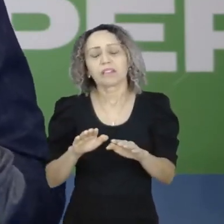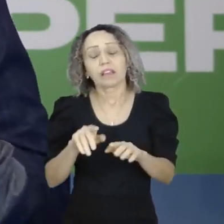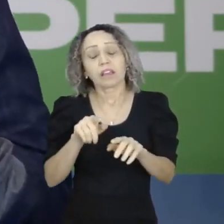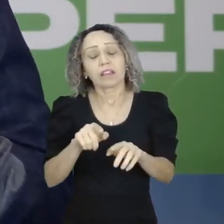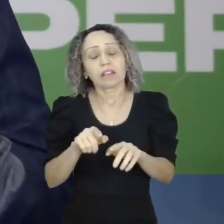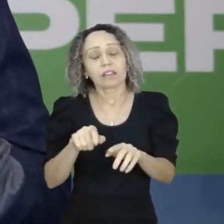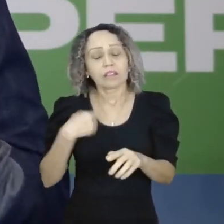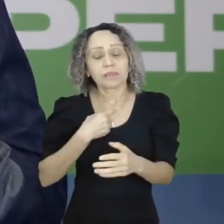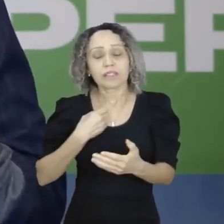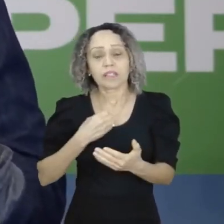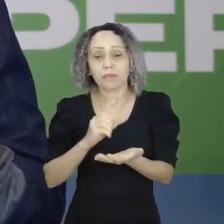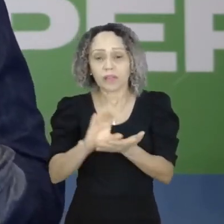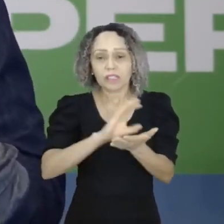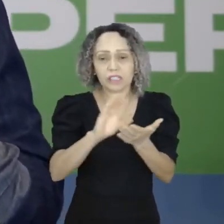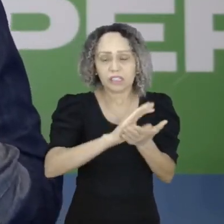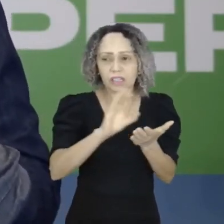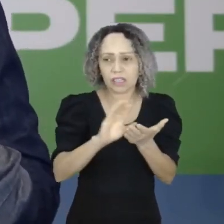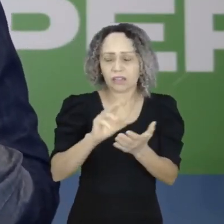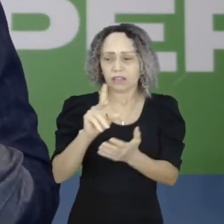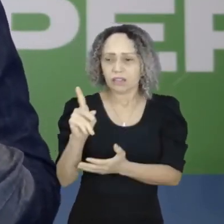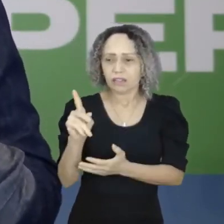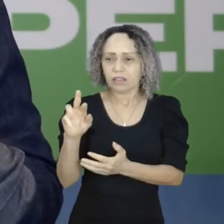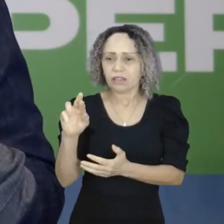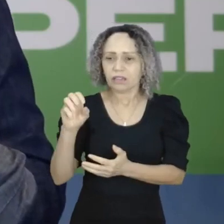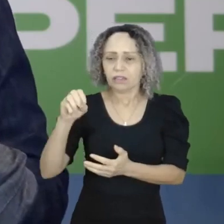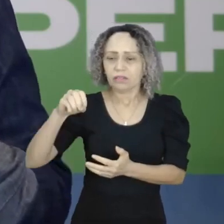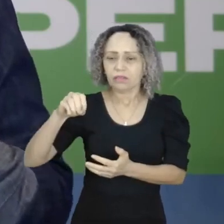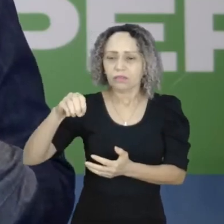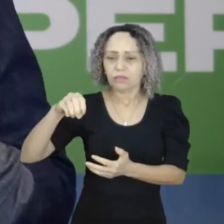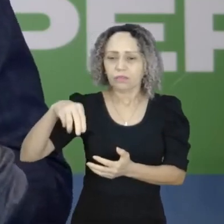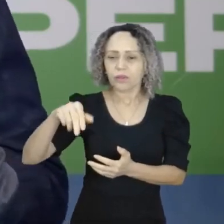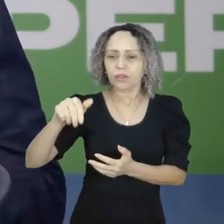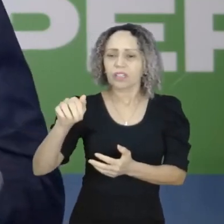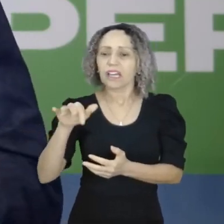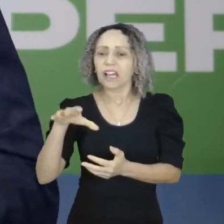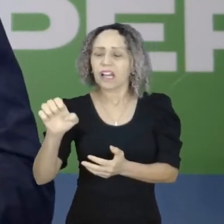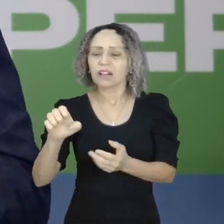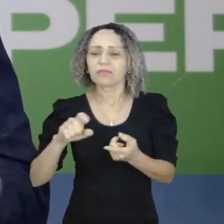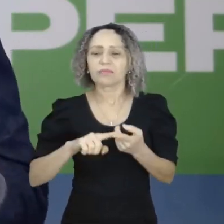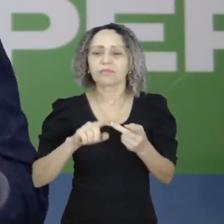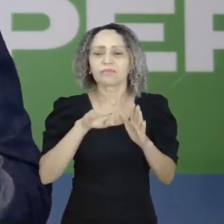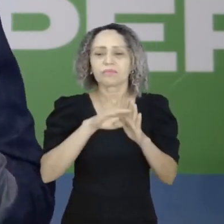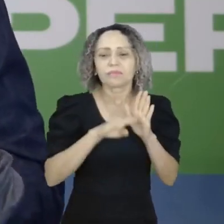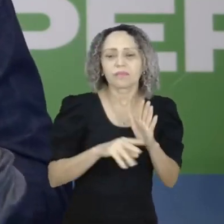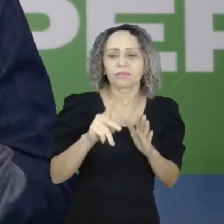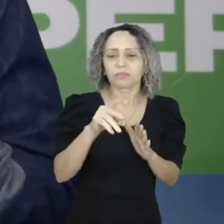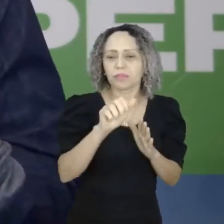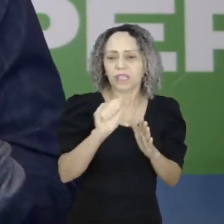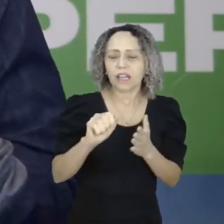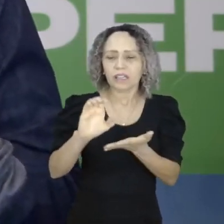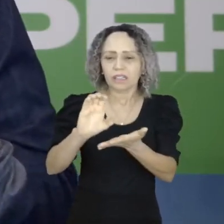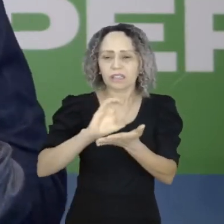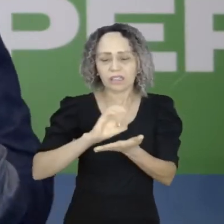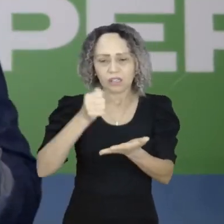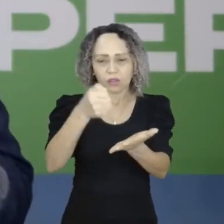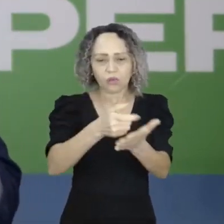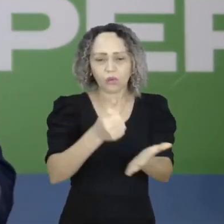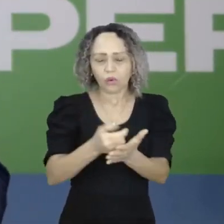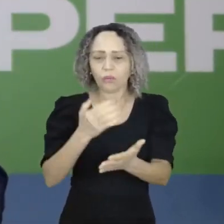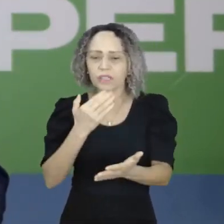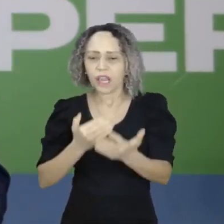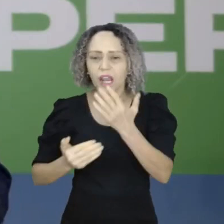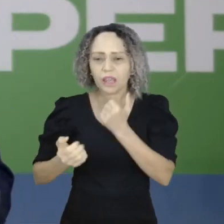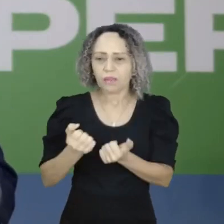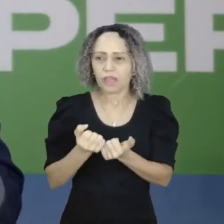PRONAF. Ou seja, nós temos que votar programas como a gente tinha do PAA, de aquisição de alimentos para você distribuir.